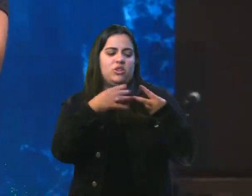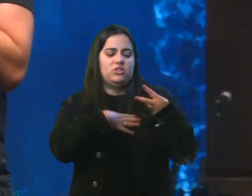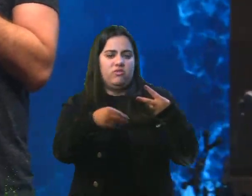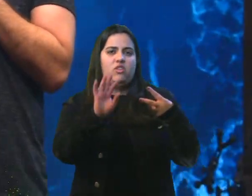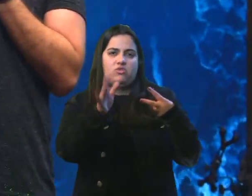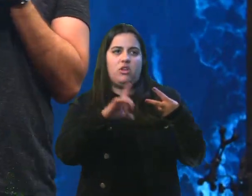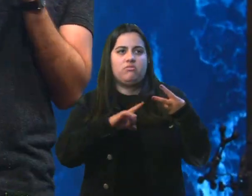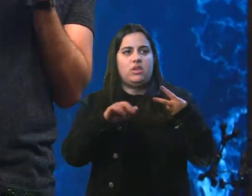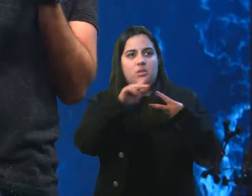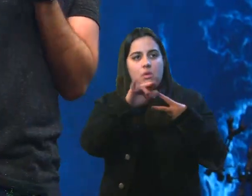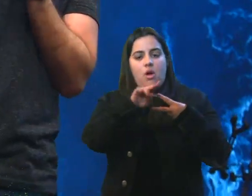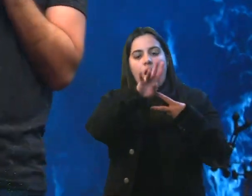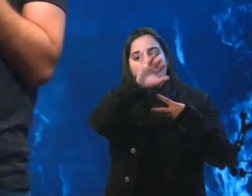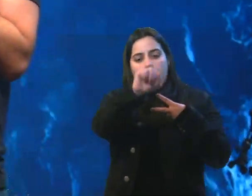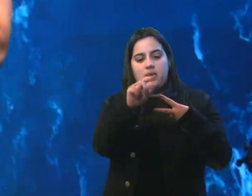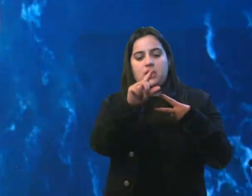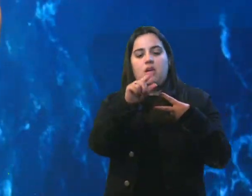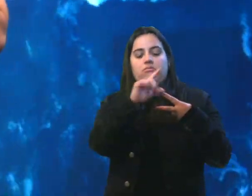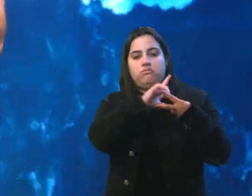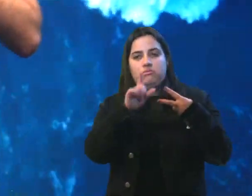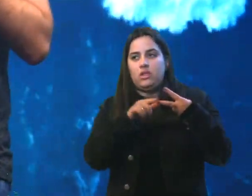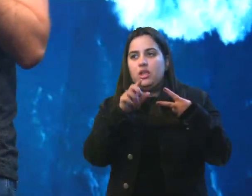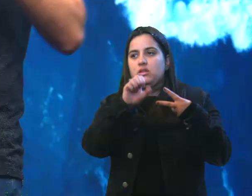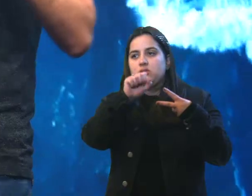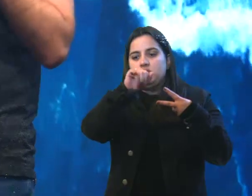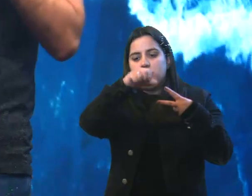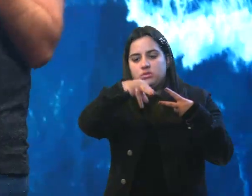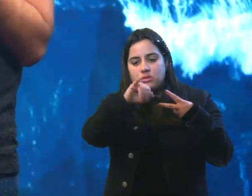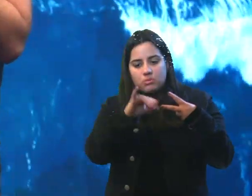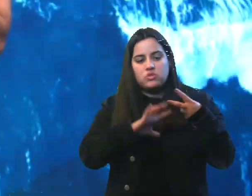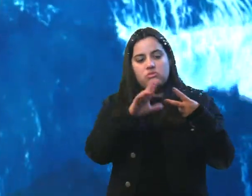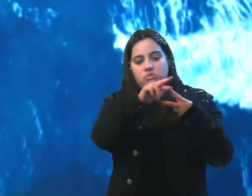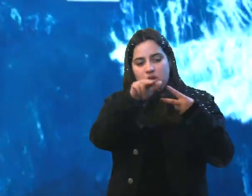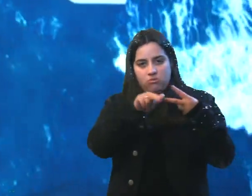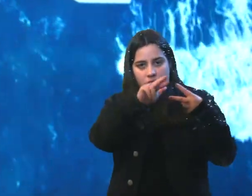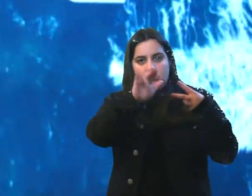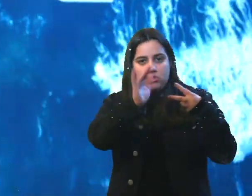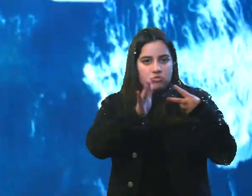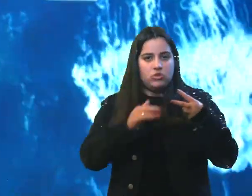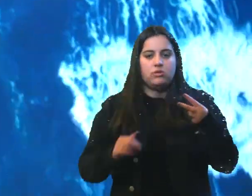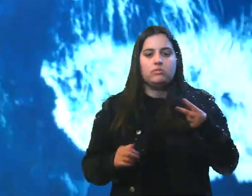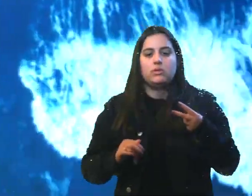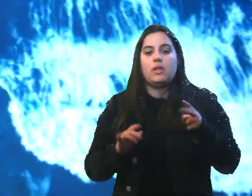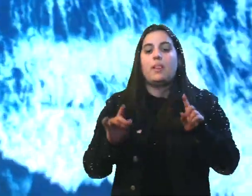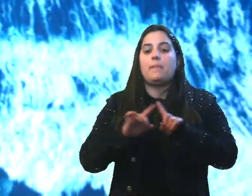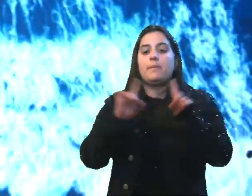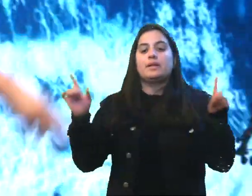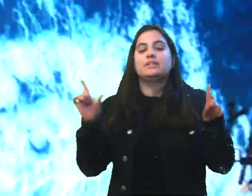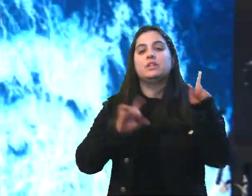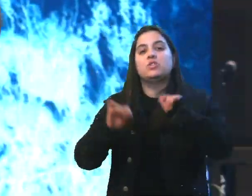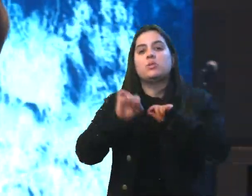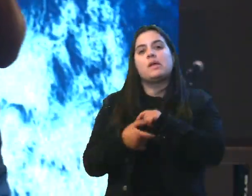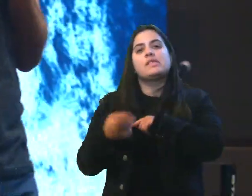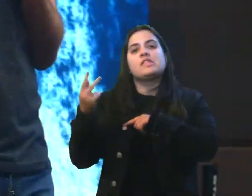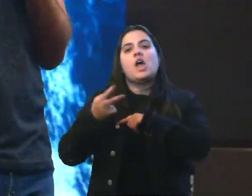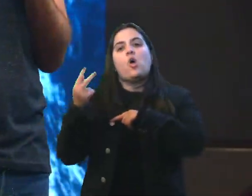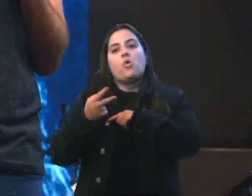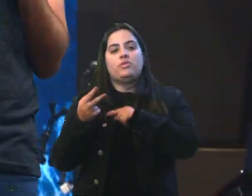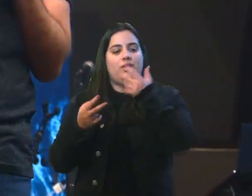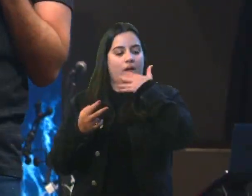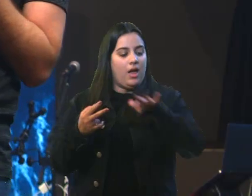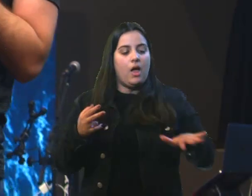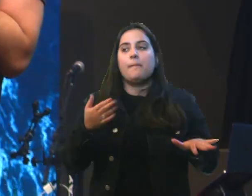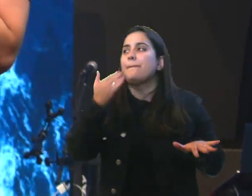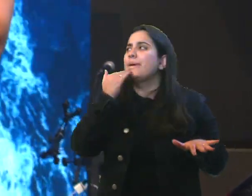como irmão. A Bia tem o Sam tem a Bia. E aí eles já têm os irmãos. Mas existe uma segunda coisa que as crianças